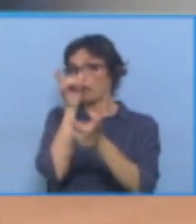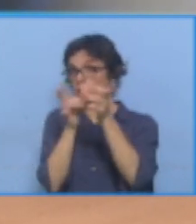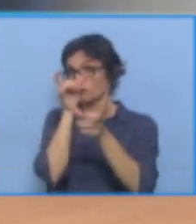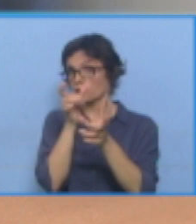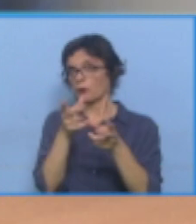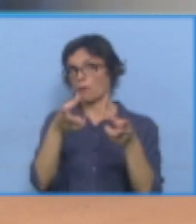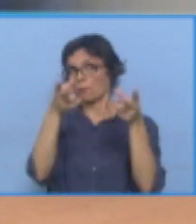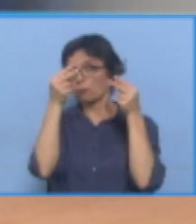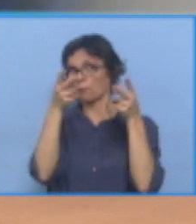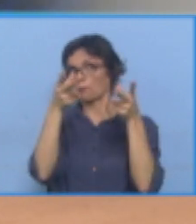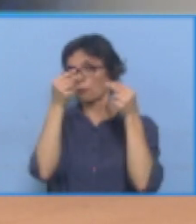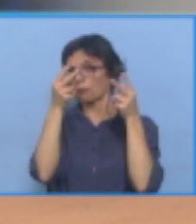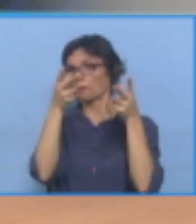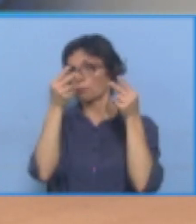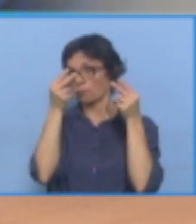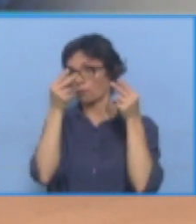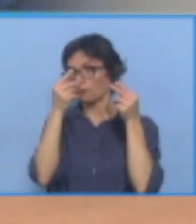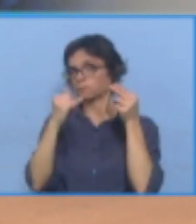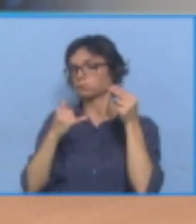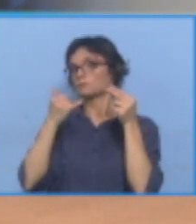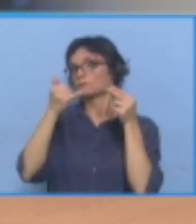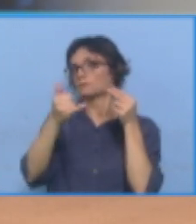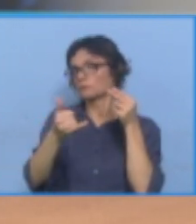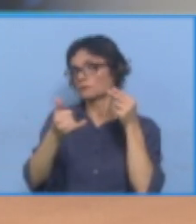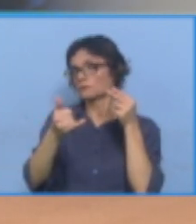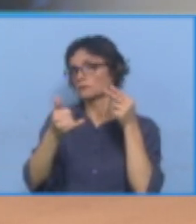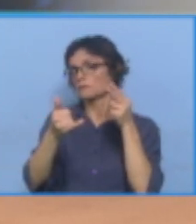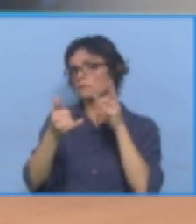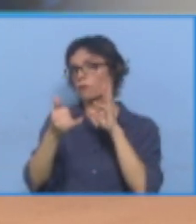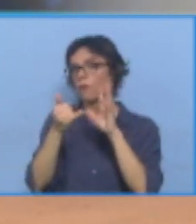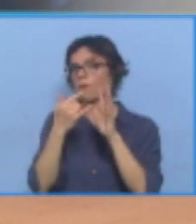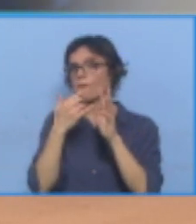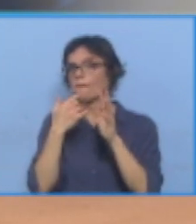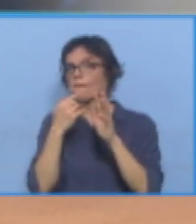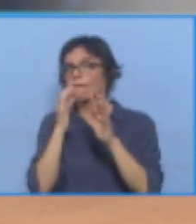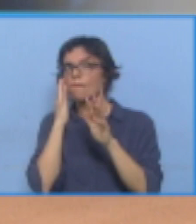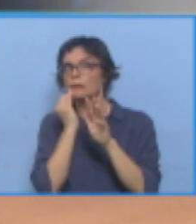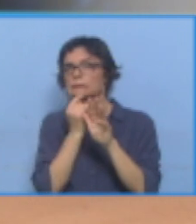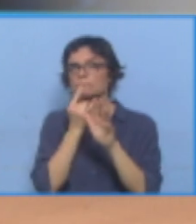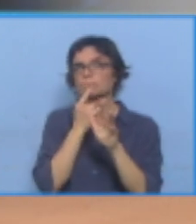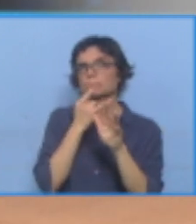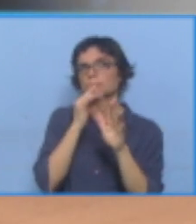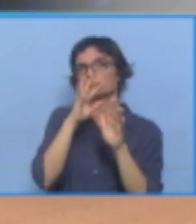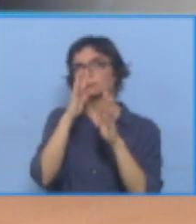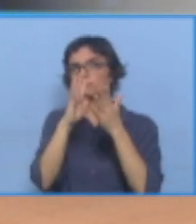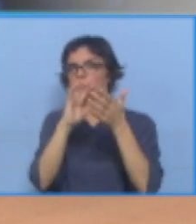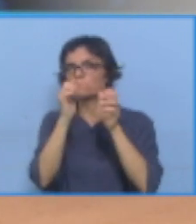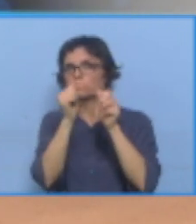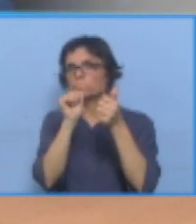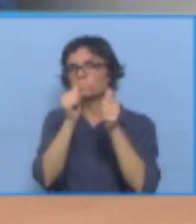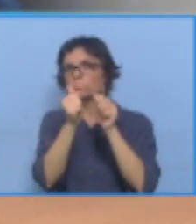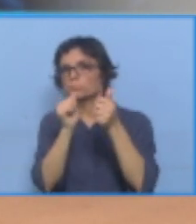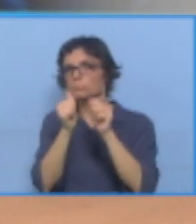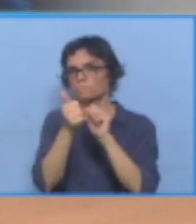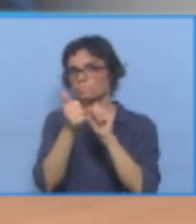que é apresentado e que depois procura as várias matizes e as várias tonalidades que a realidade tem.